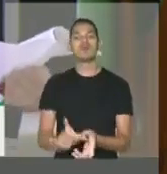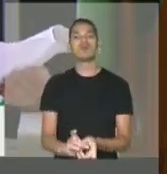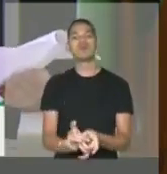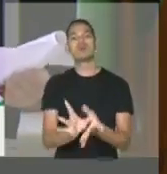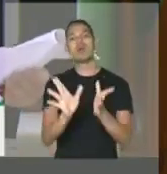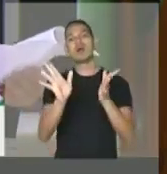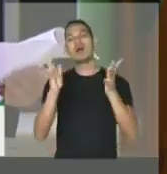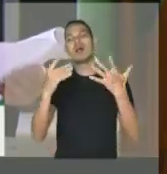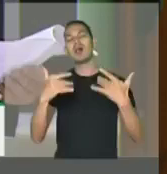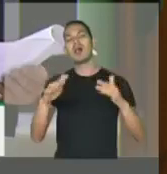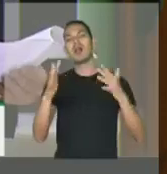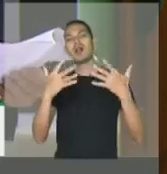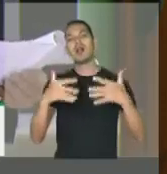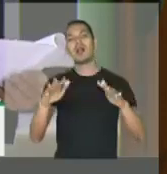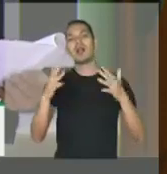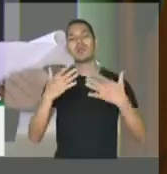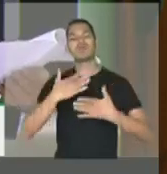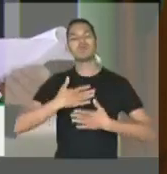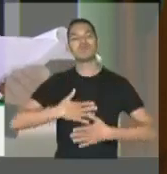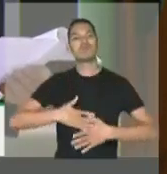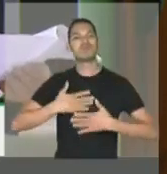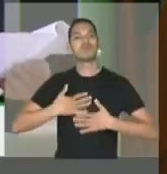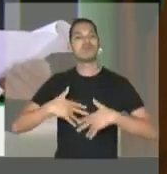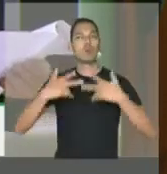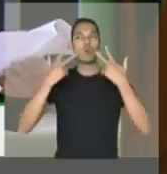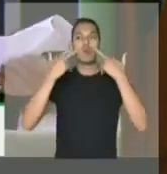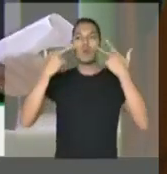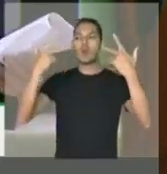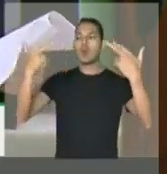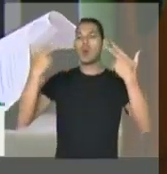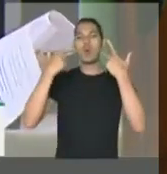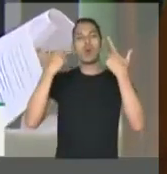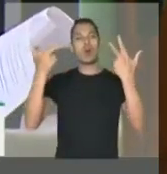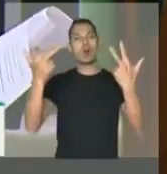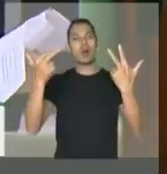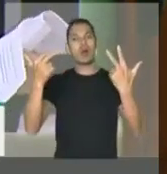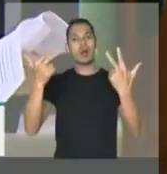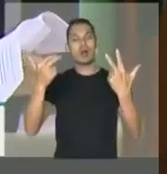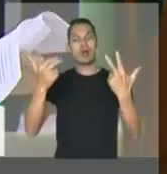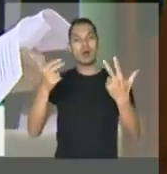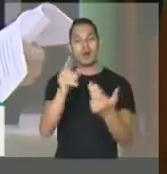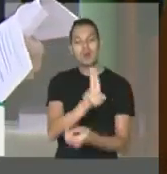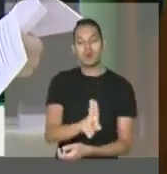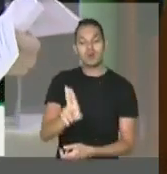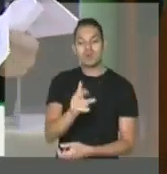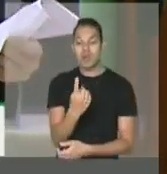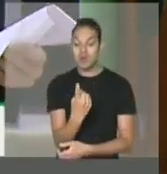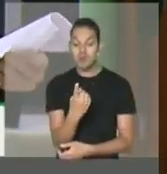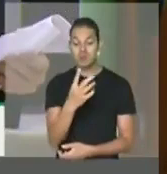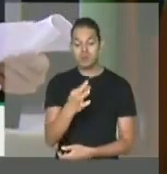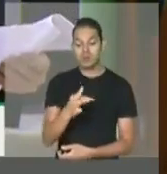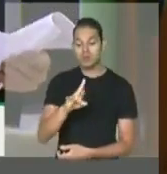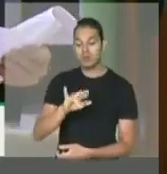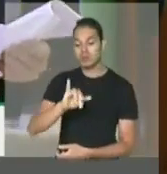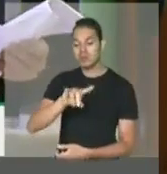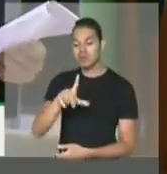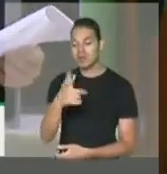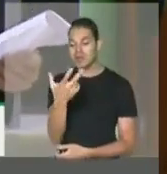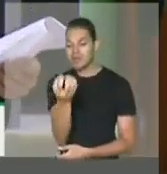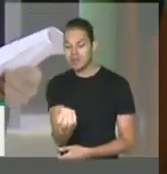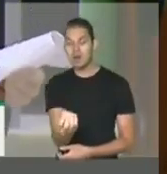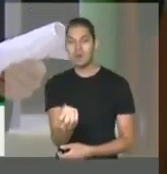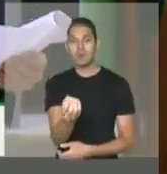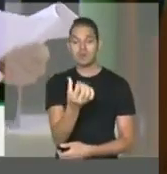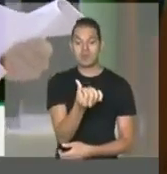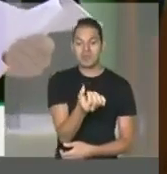livre, leve, solto, por águas mansas e vai consumir 1 trilhão e 600 bilhões